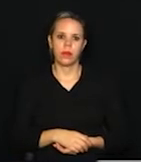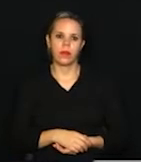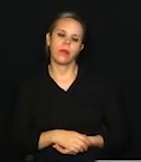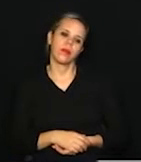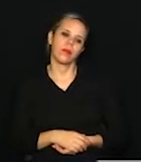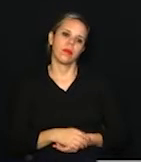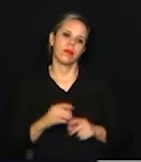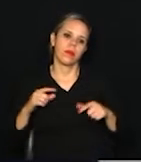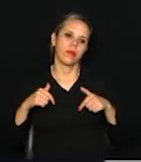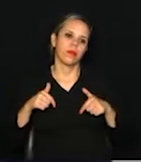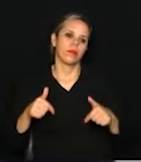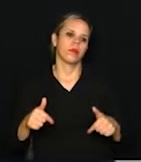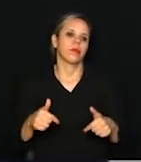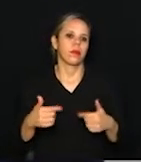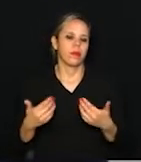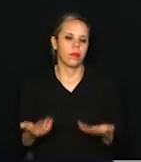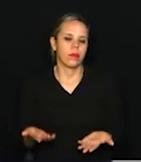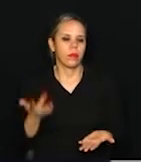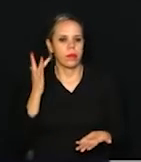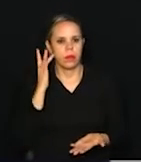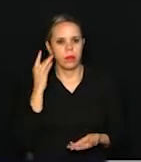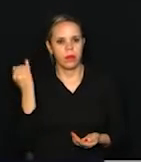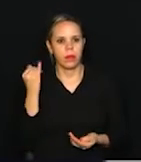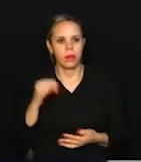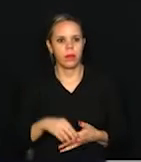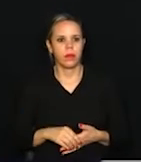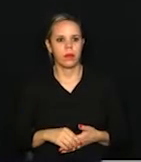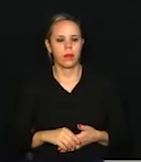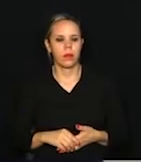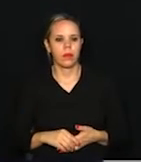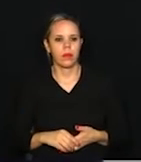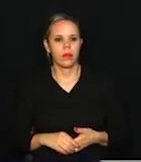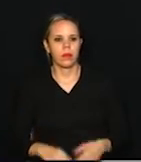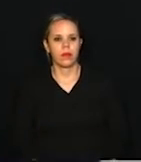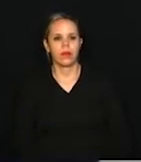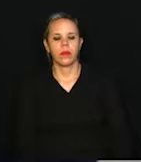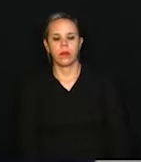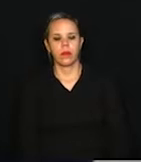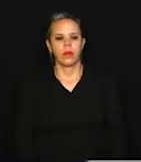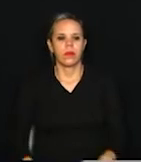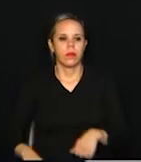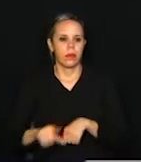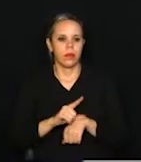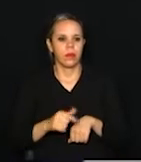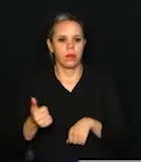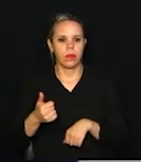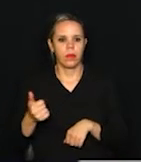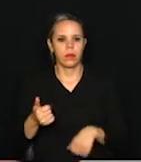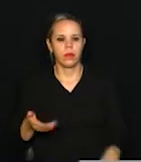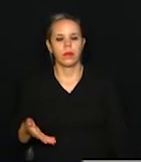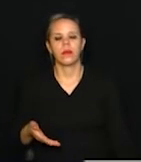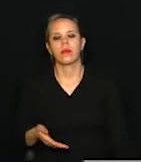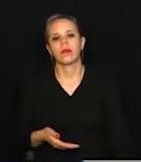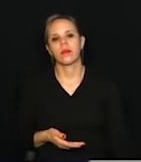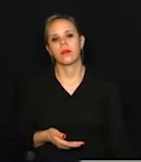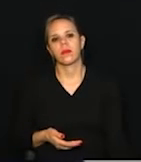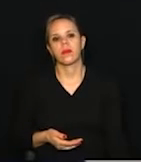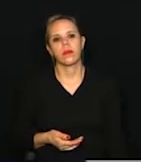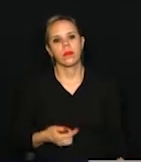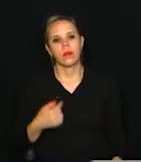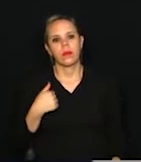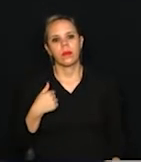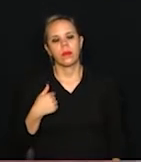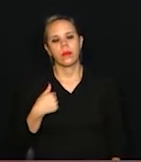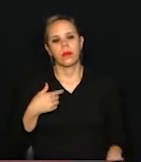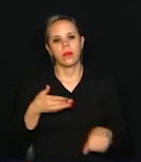pela iniciativa, inclusive. Acho importante a legislação. É a primeira vez que eu